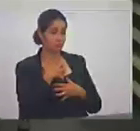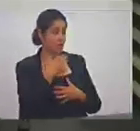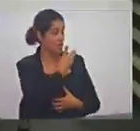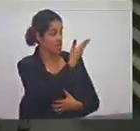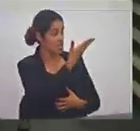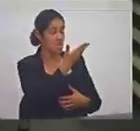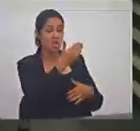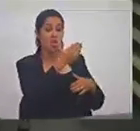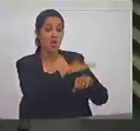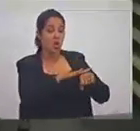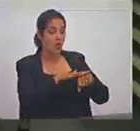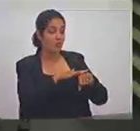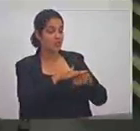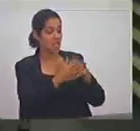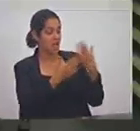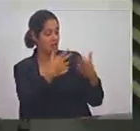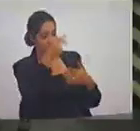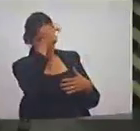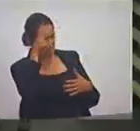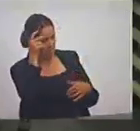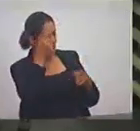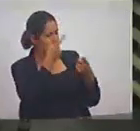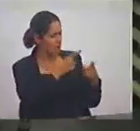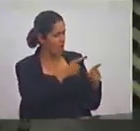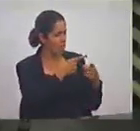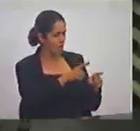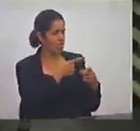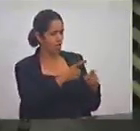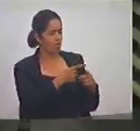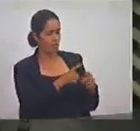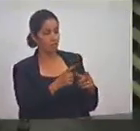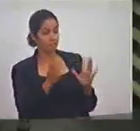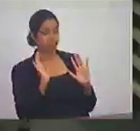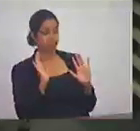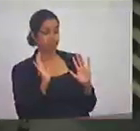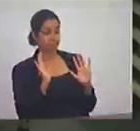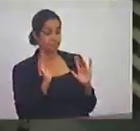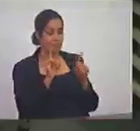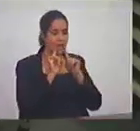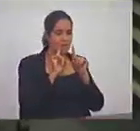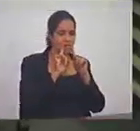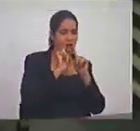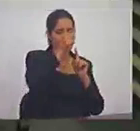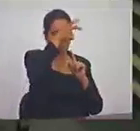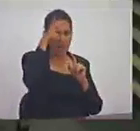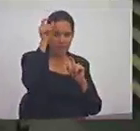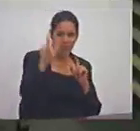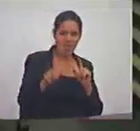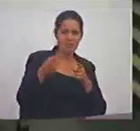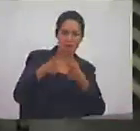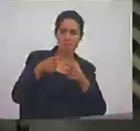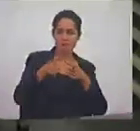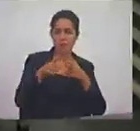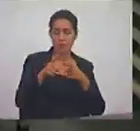Câmara. Xingando, bravata, como Vossa Excelência disse, que o prefeito é isso, que o prefeito é aquilo. E, de